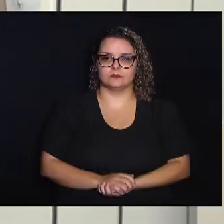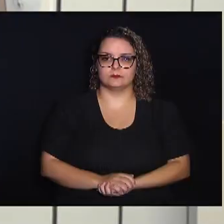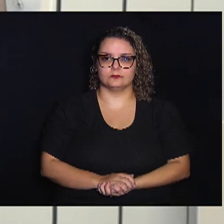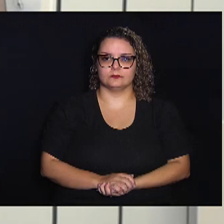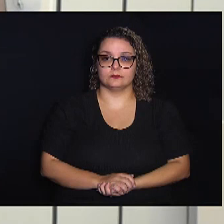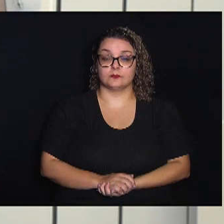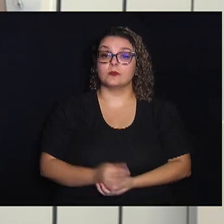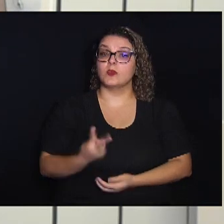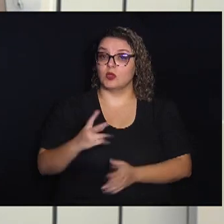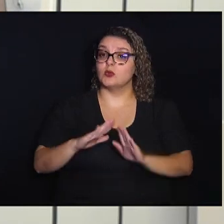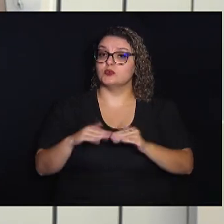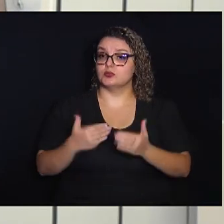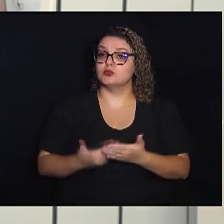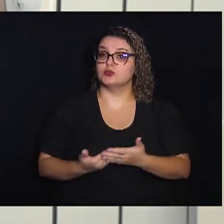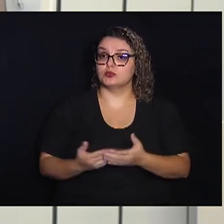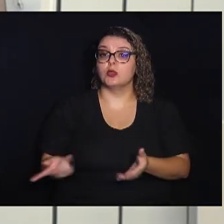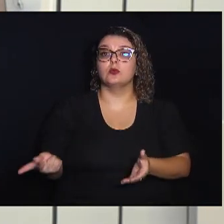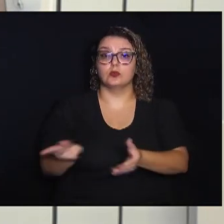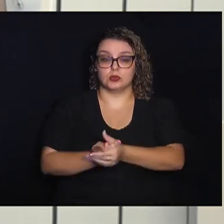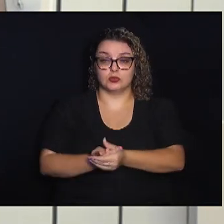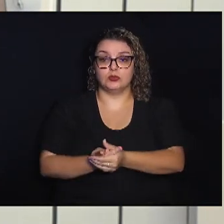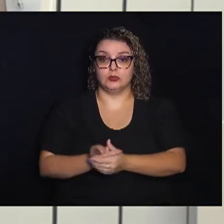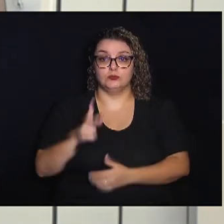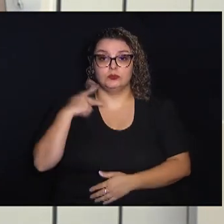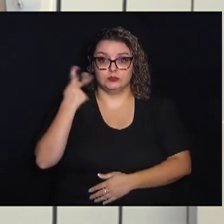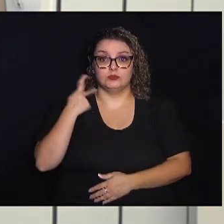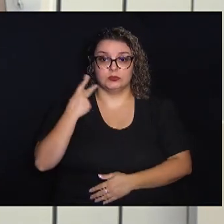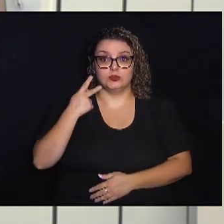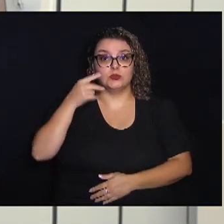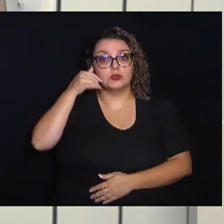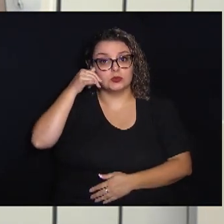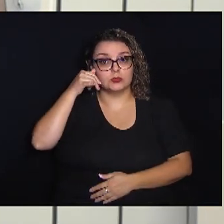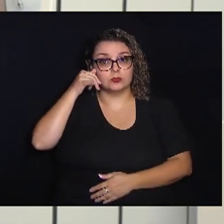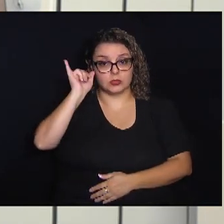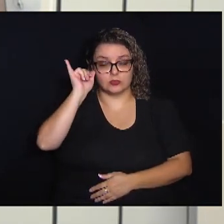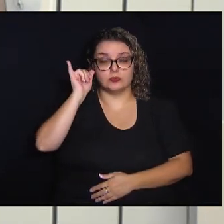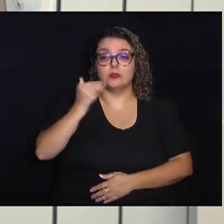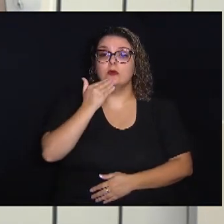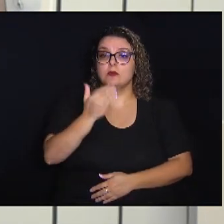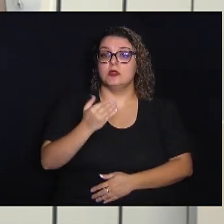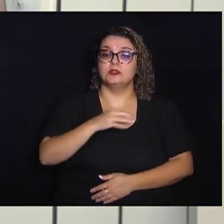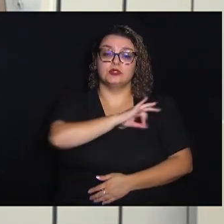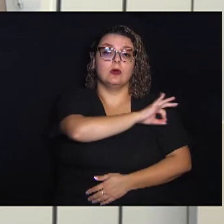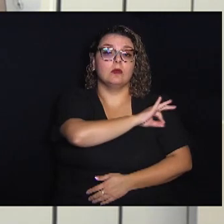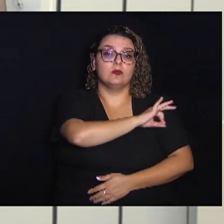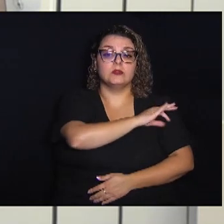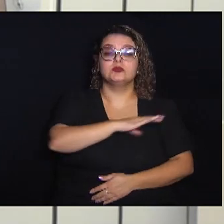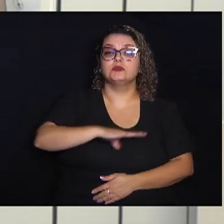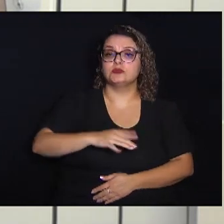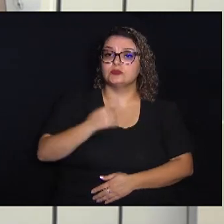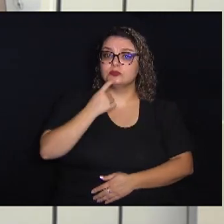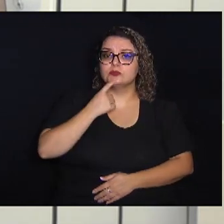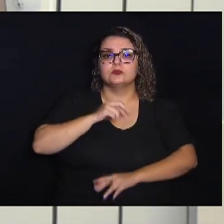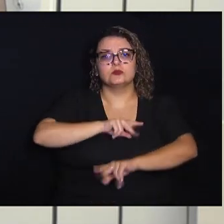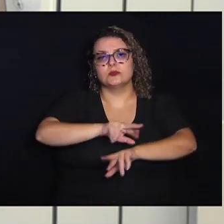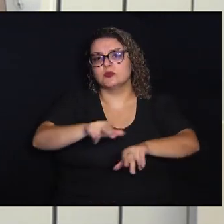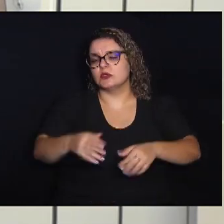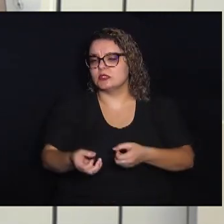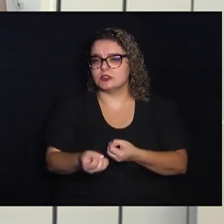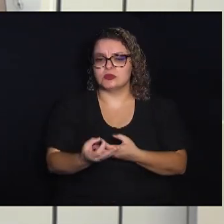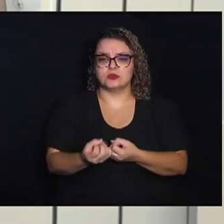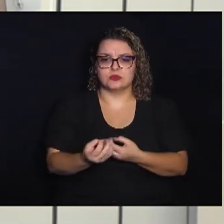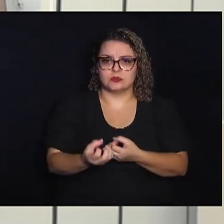Dois requerimentos protocolados pelo vereador Paulo Búfalo pedem à Prefeitura de Campinas uma série de